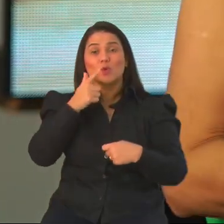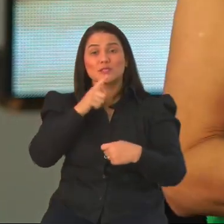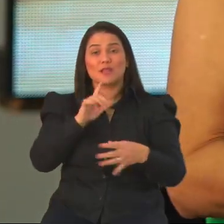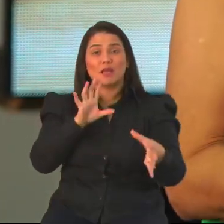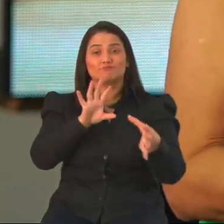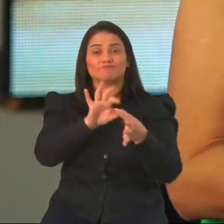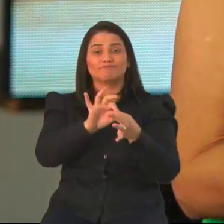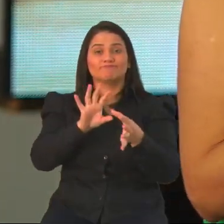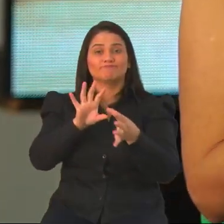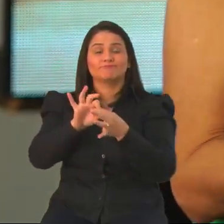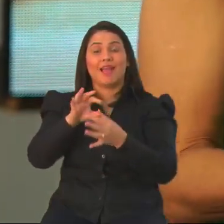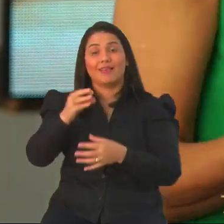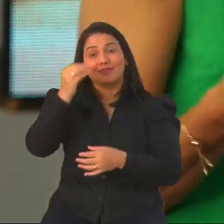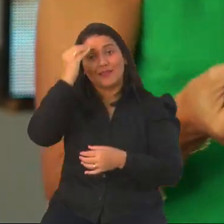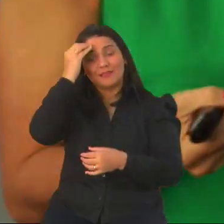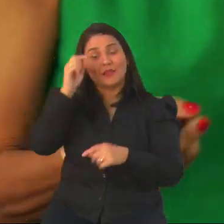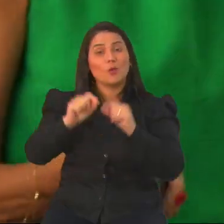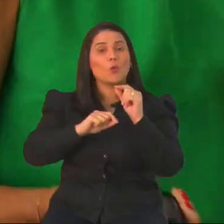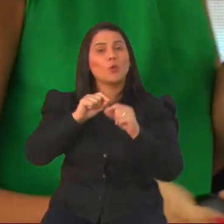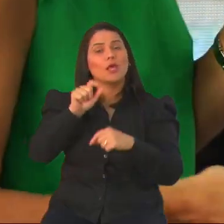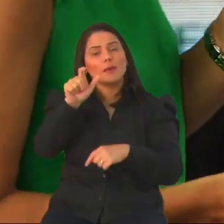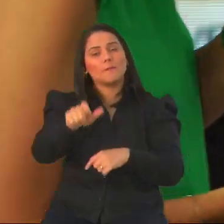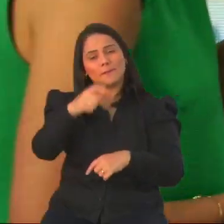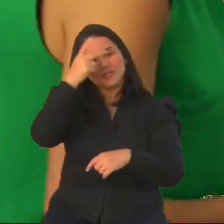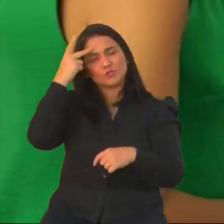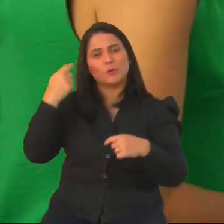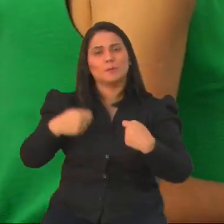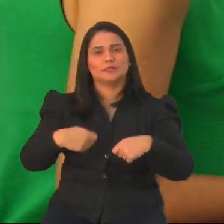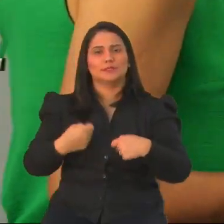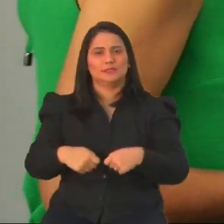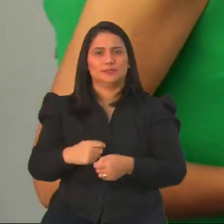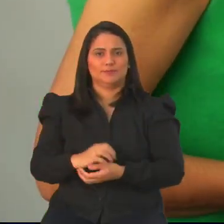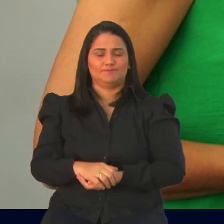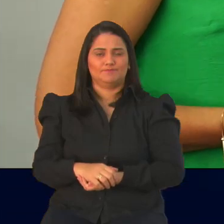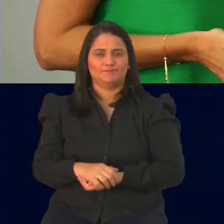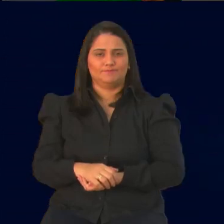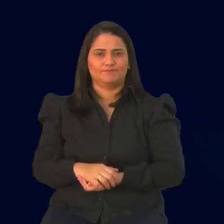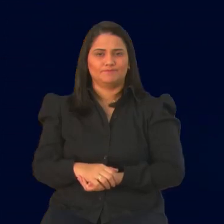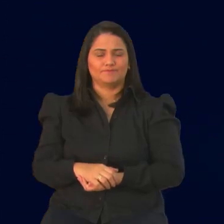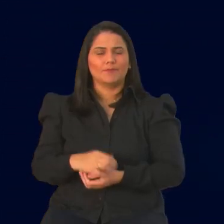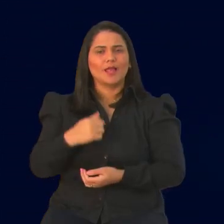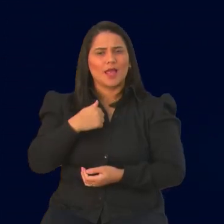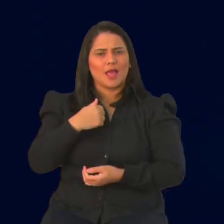pessoa precisa para ser compreendida. E eu costumo